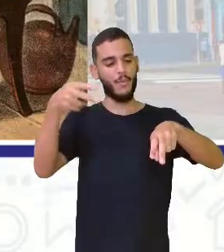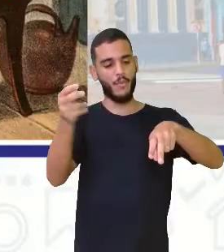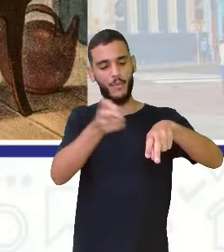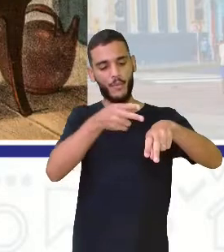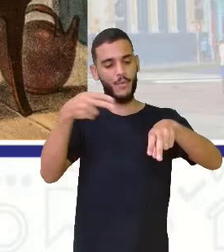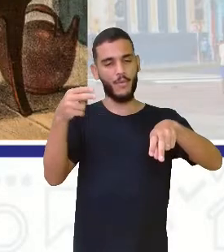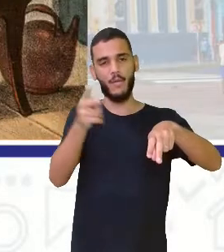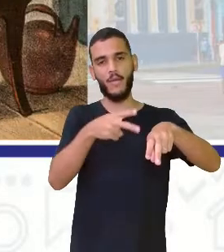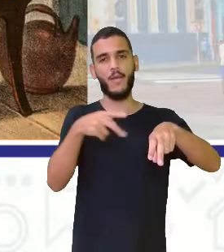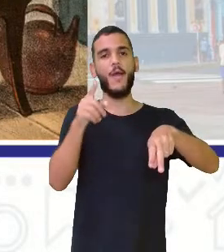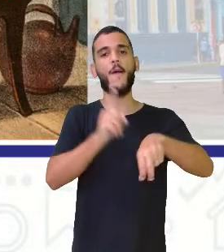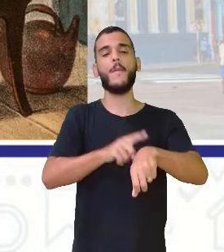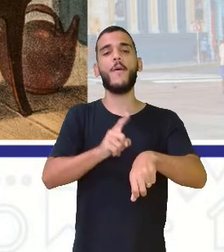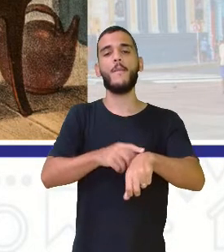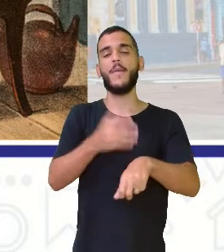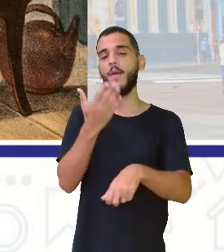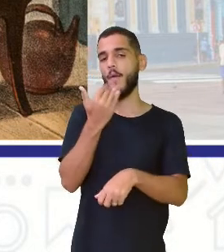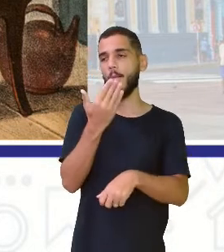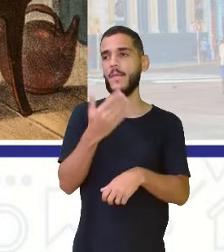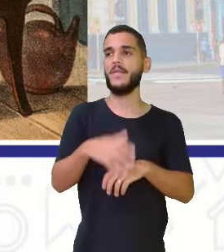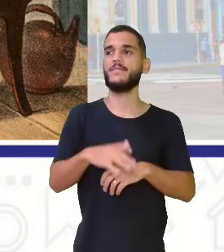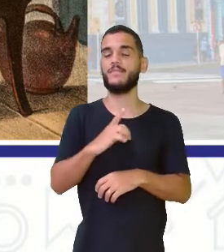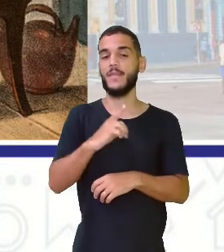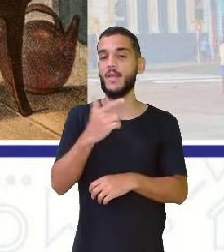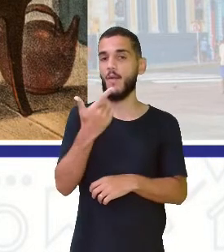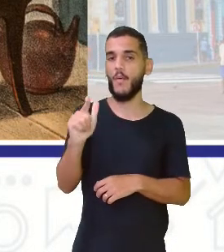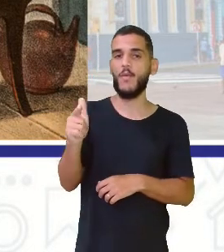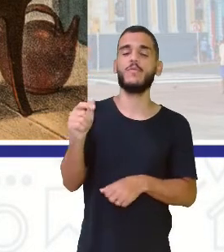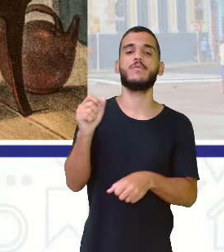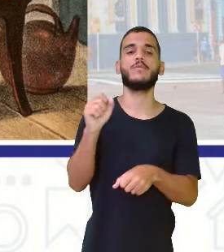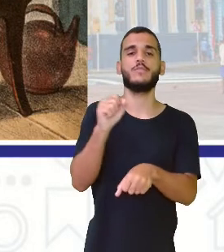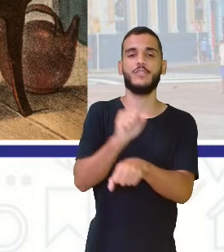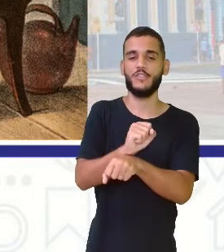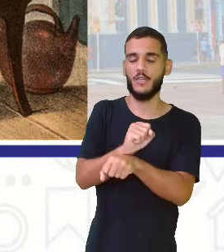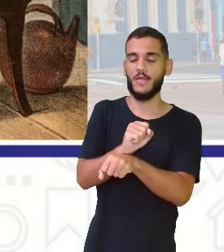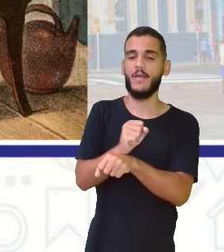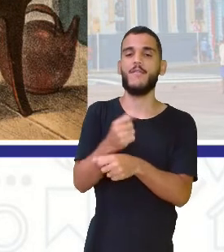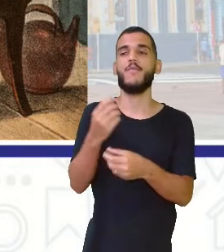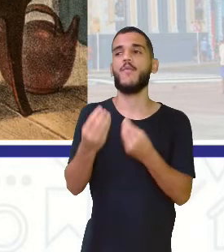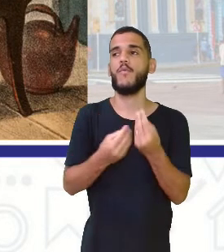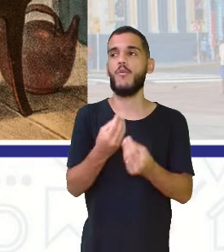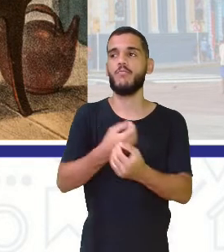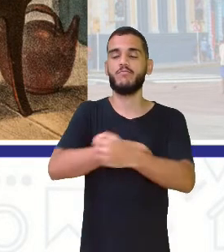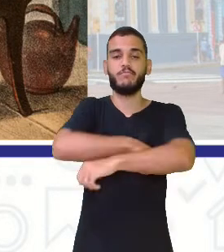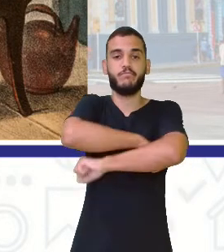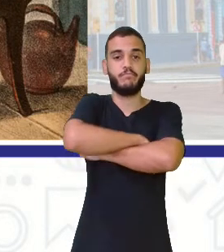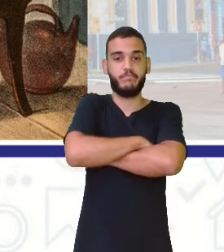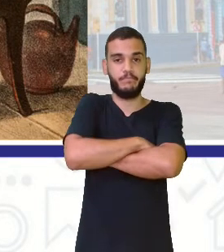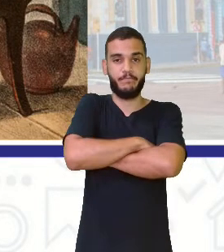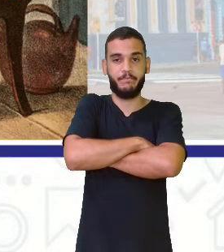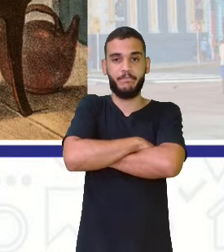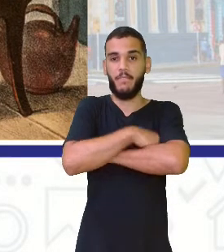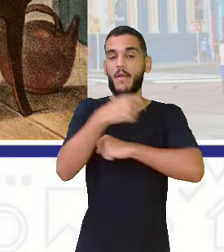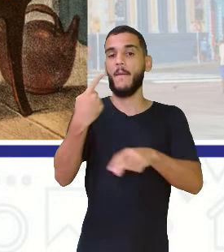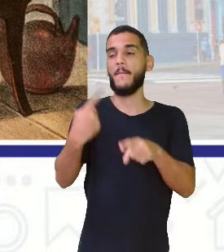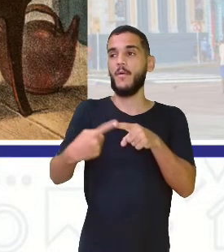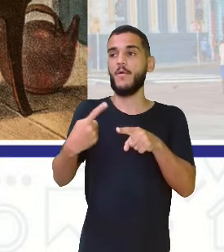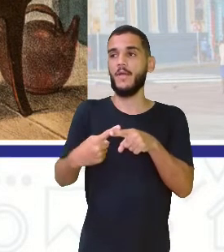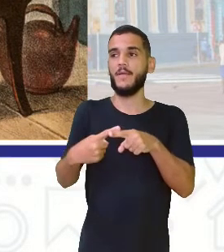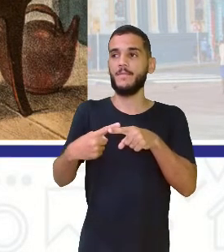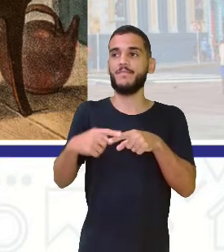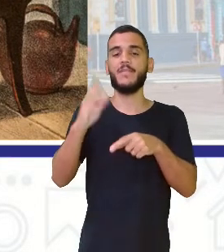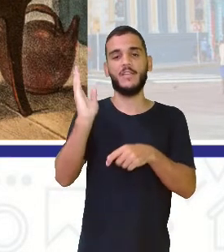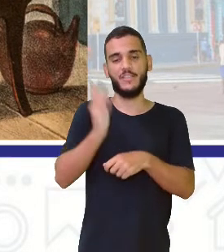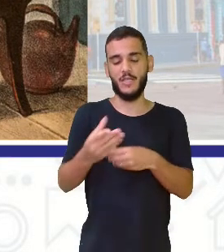estava comendo. Temos um outro escravo aqui, ele está de braços cruzados, por quê? Porque ele tinha trazido